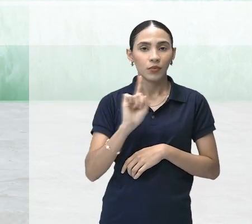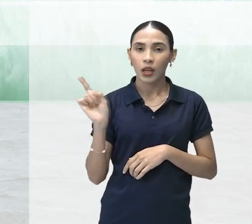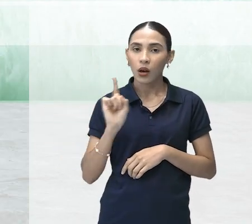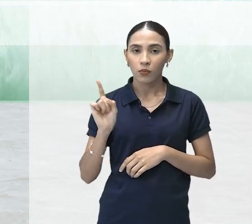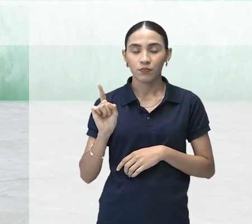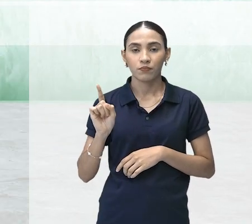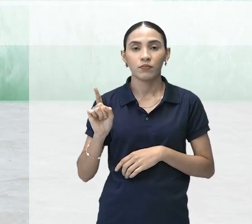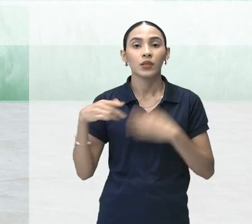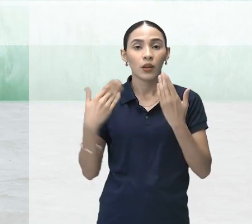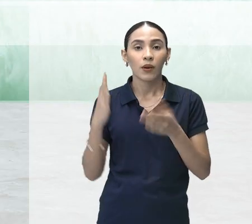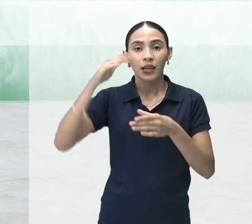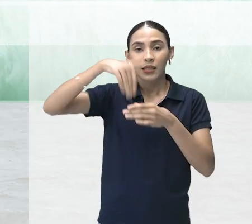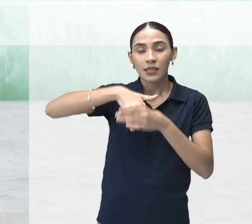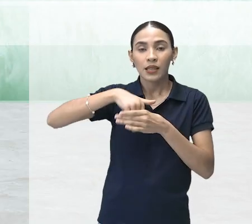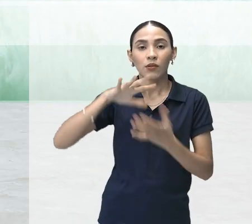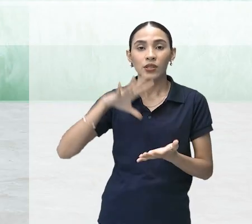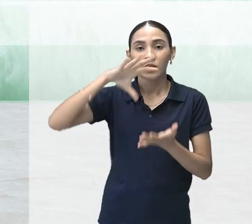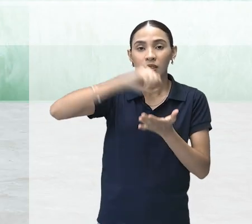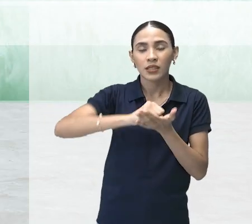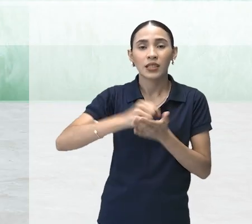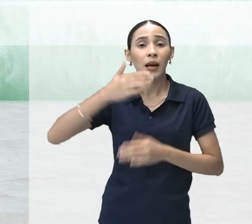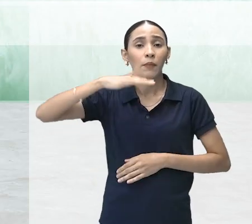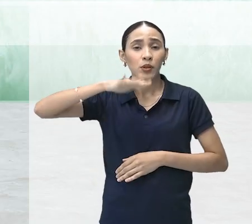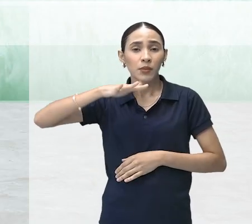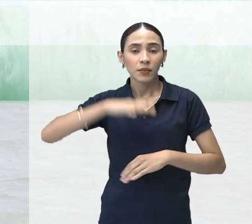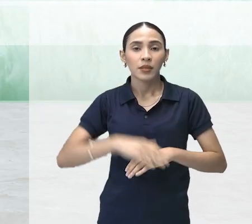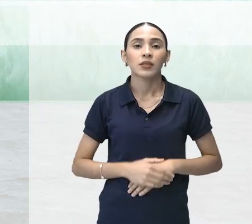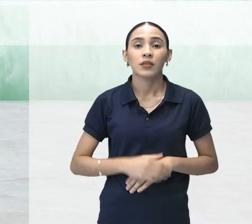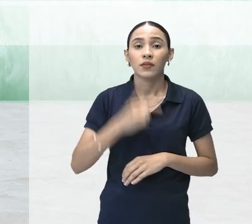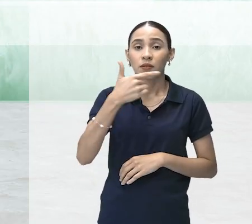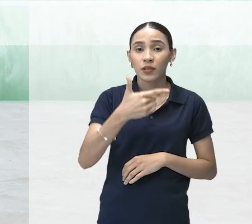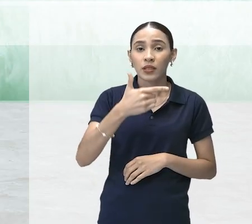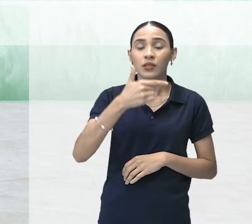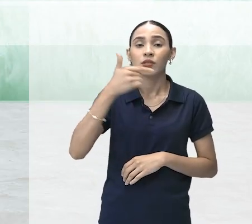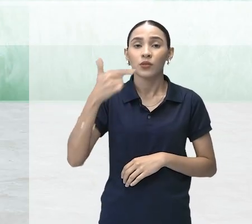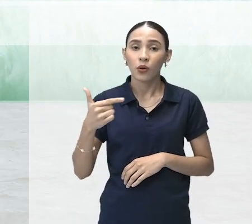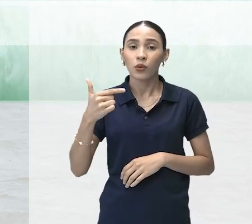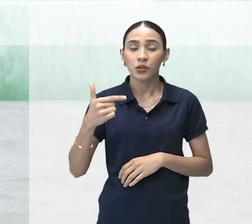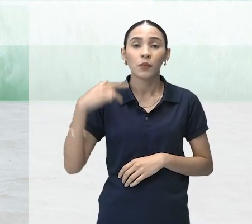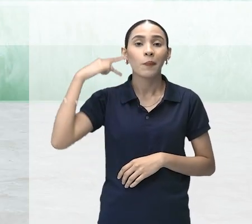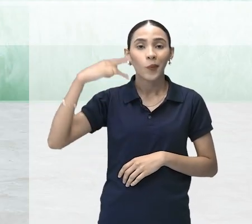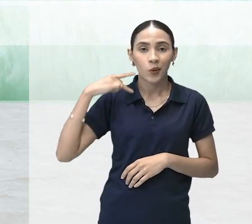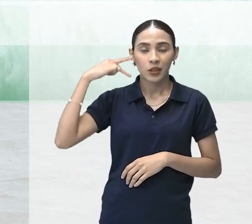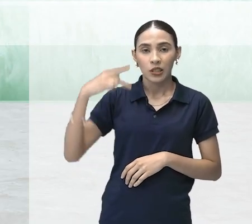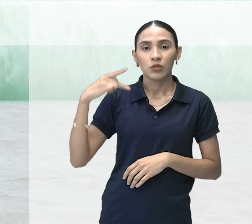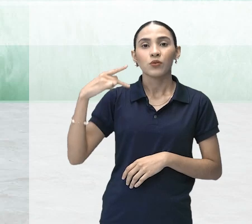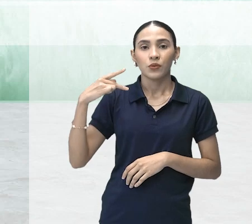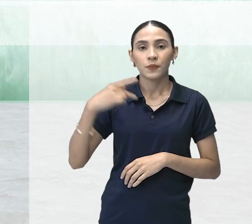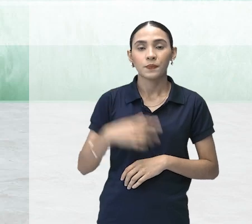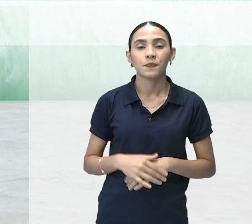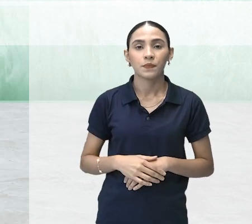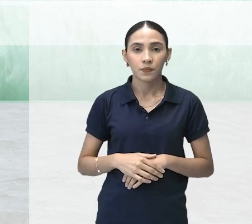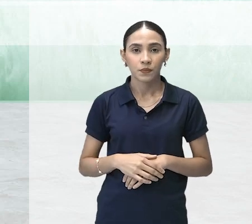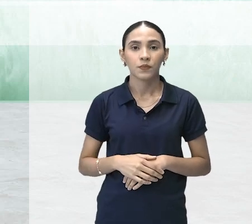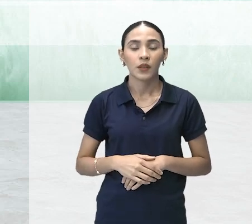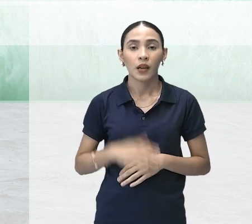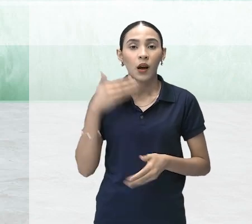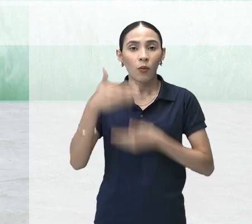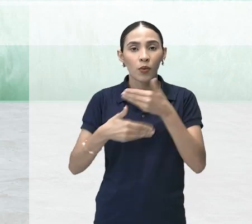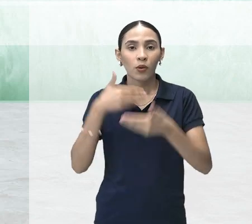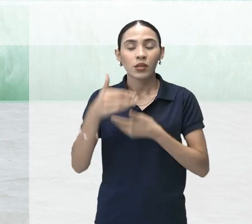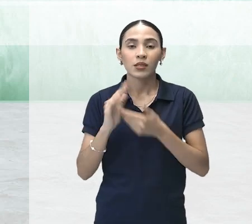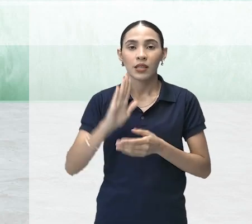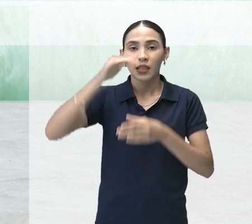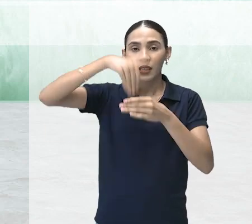Nessa eleição, candidataram-se aproximadamente 22 políticos ao processo